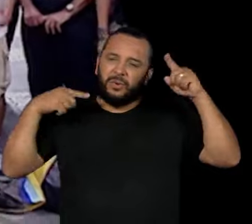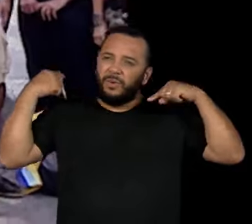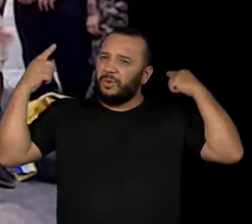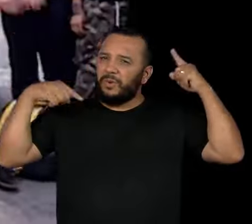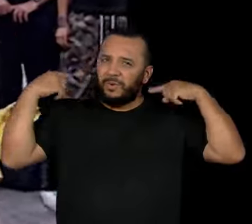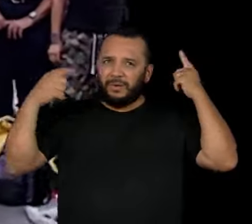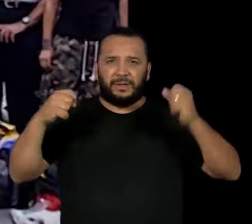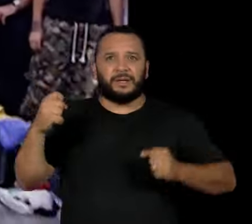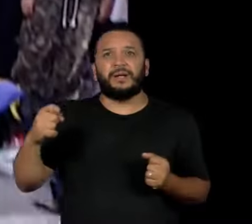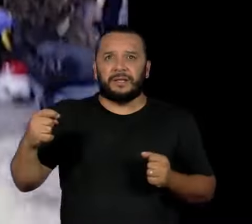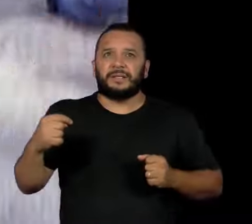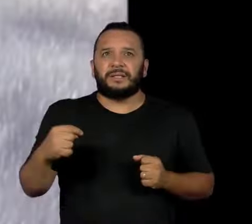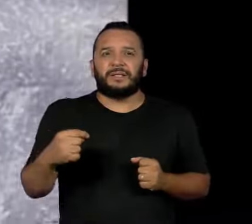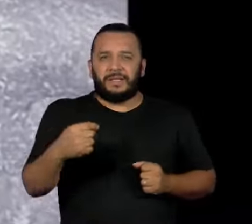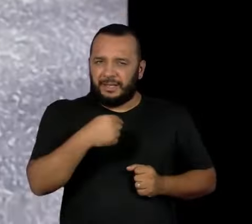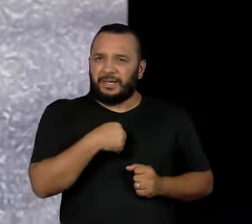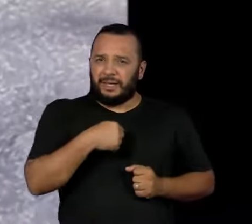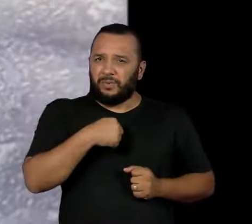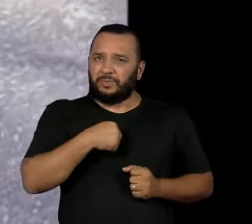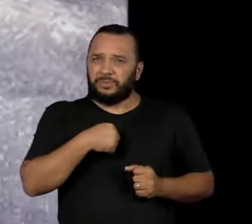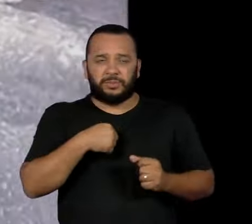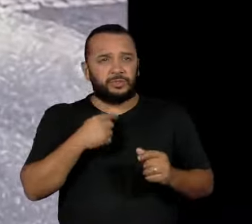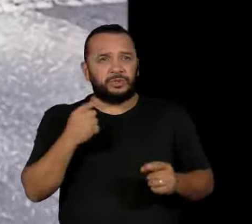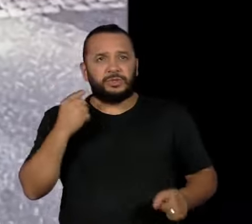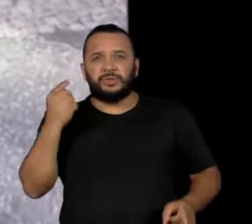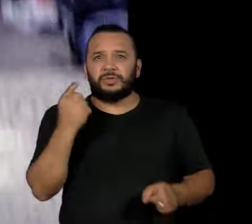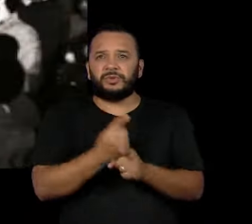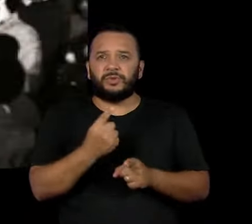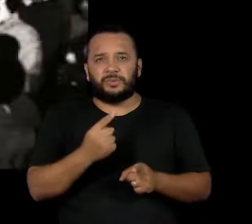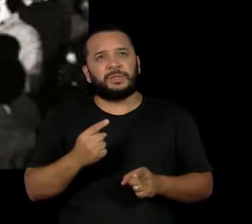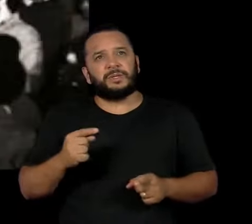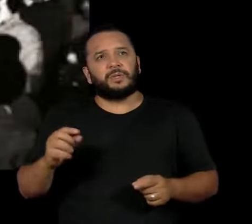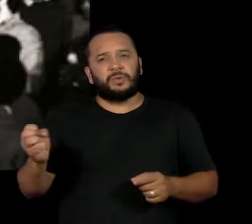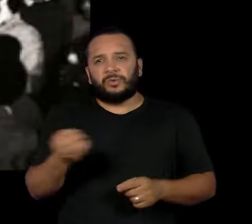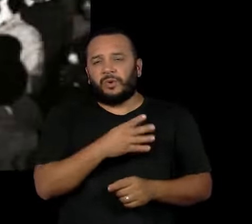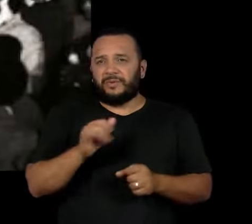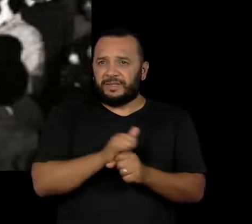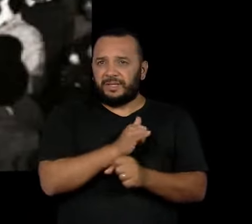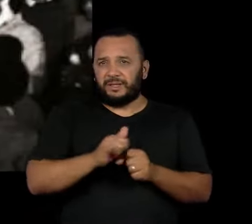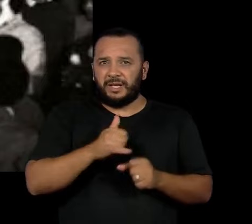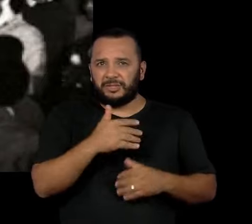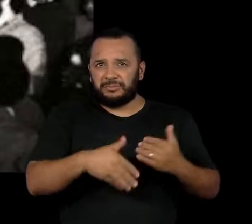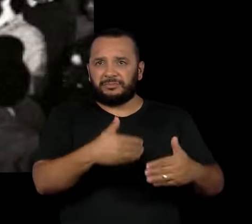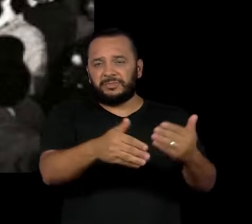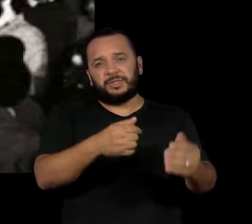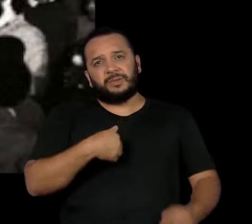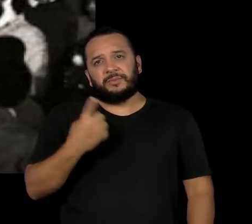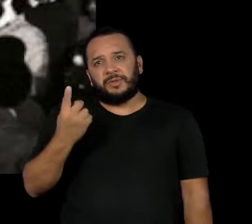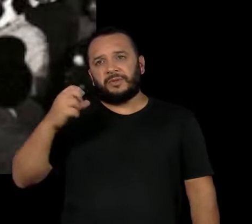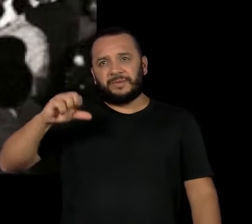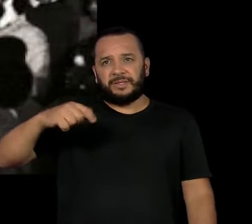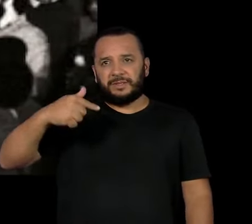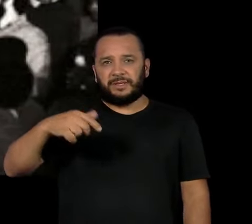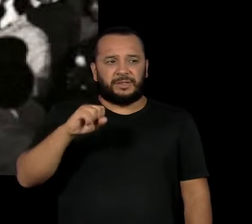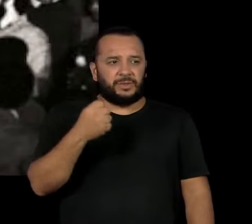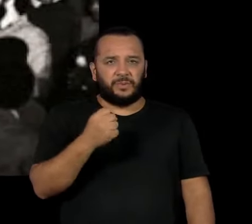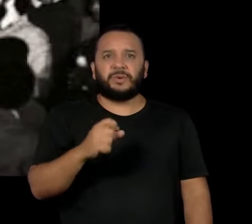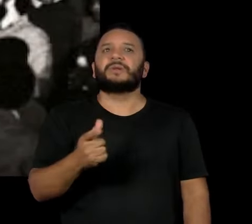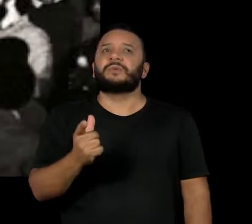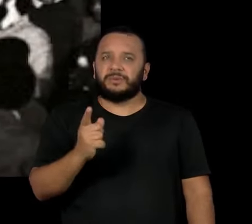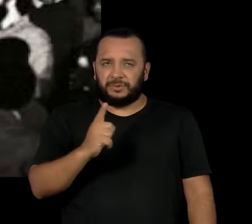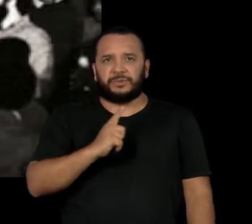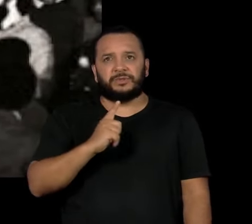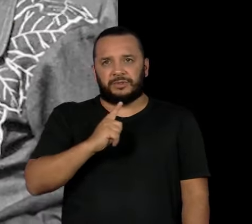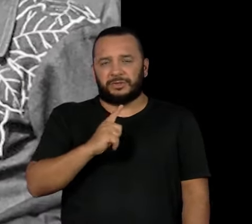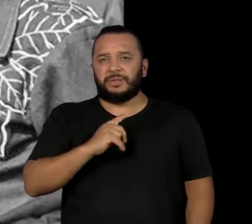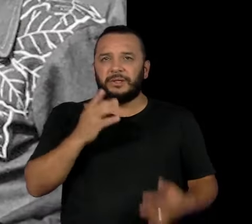assim, que eu descobri um novo caminho. Eu vinha da Fundação em 78, do MNU